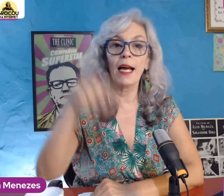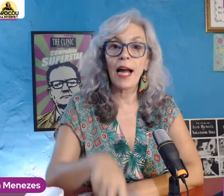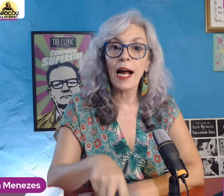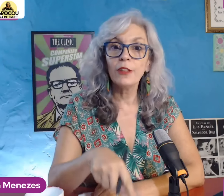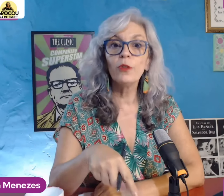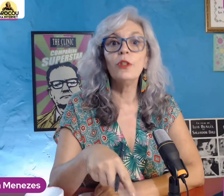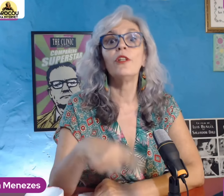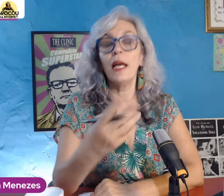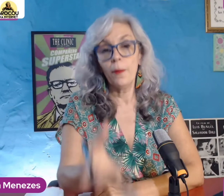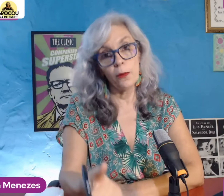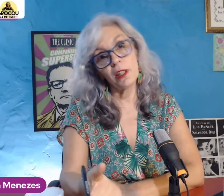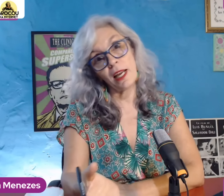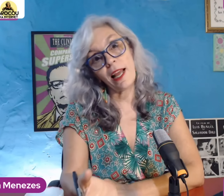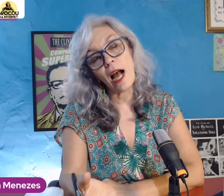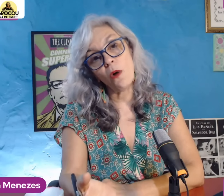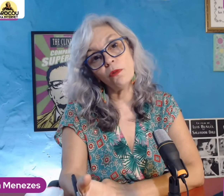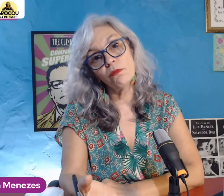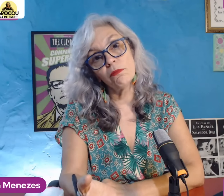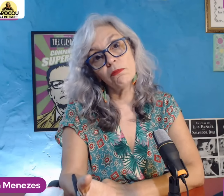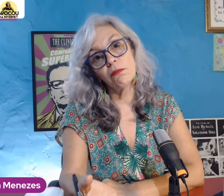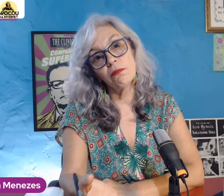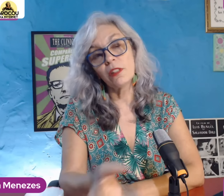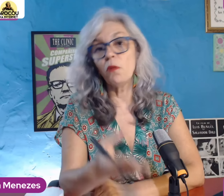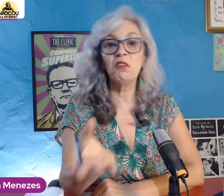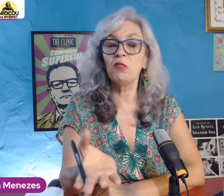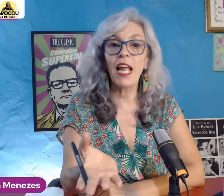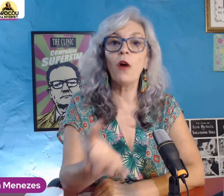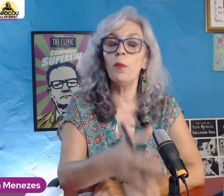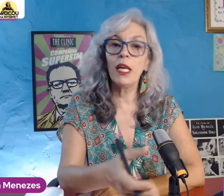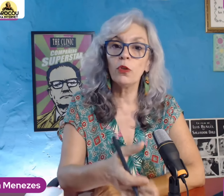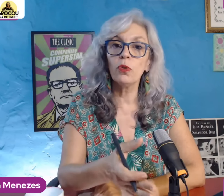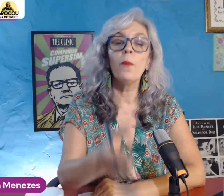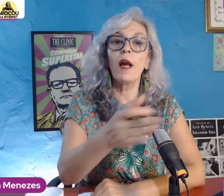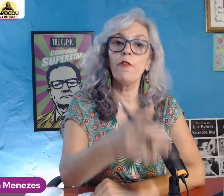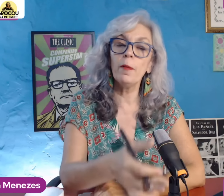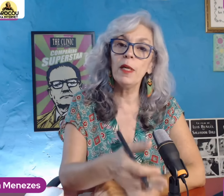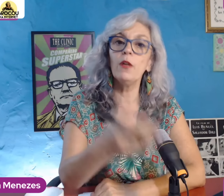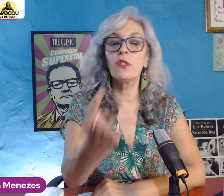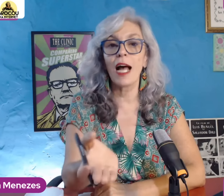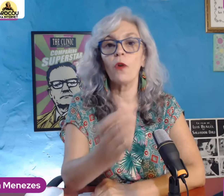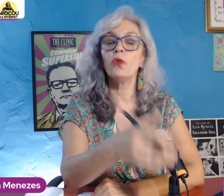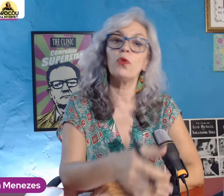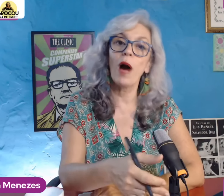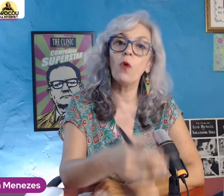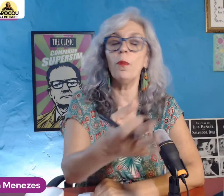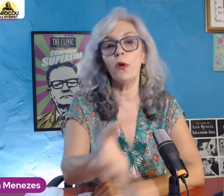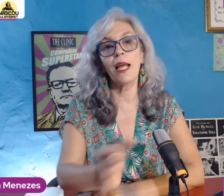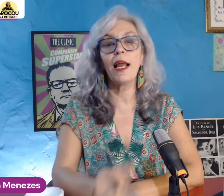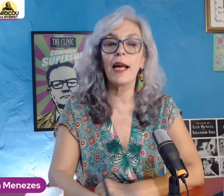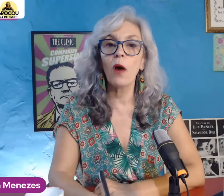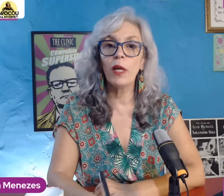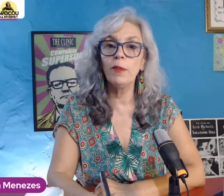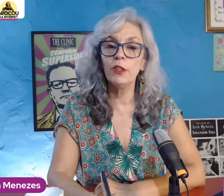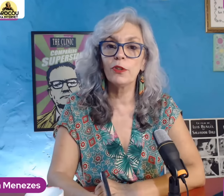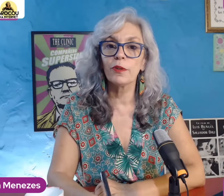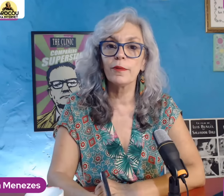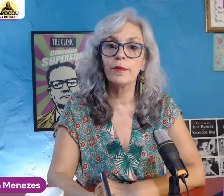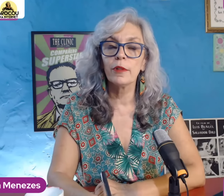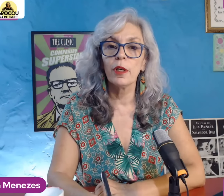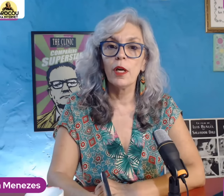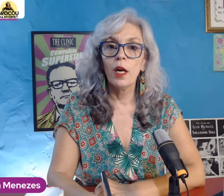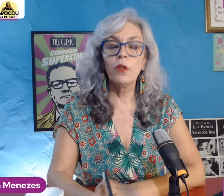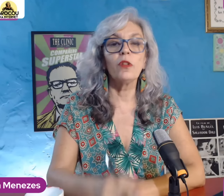sair embriagado, né? Porque é legal. Então, não tem argumento para a família usar contra o álcool, porque é legal, né,